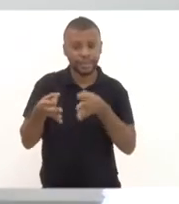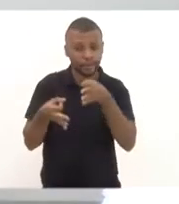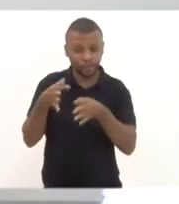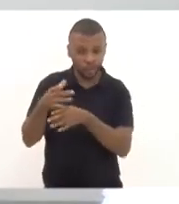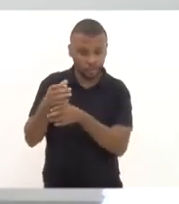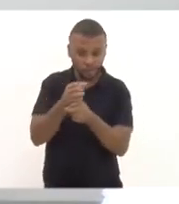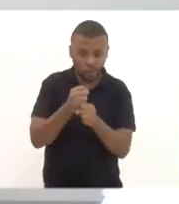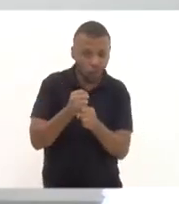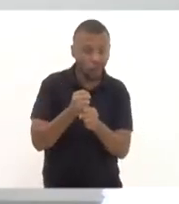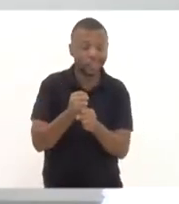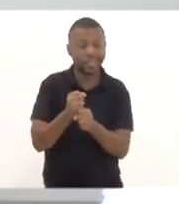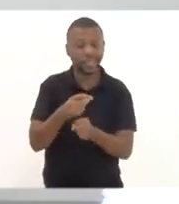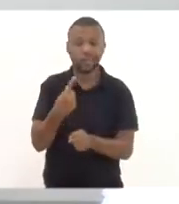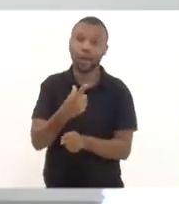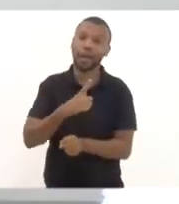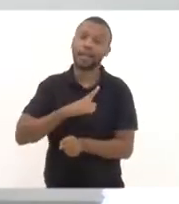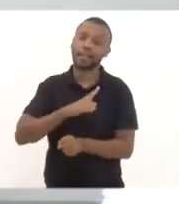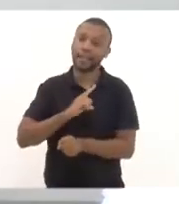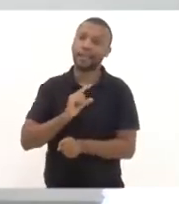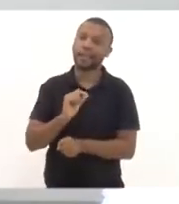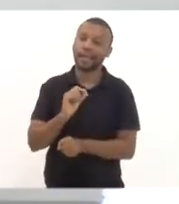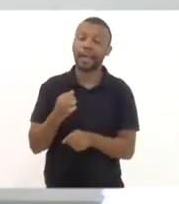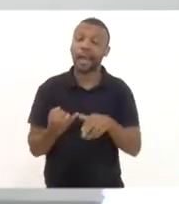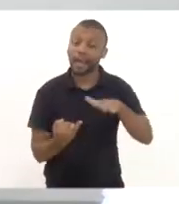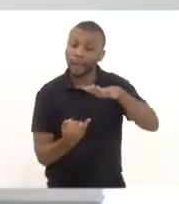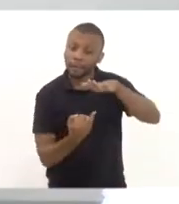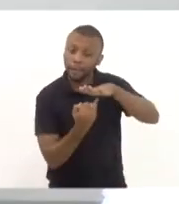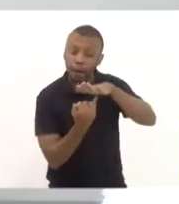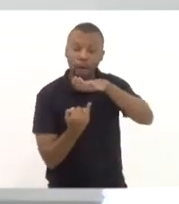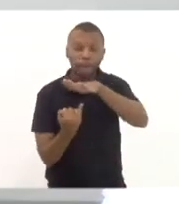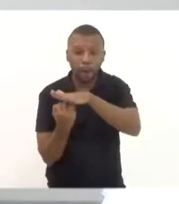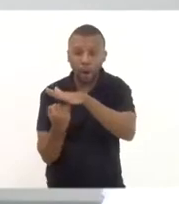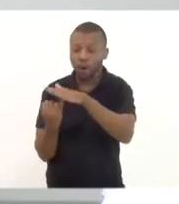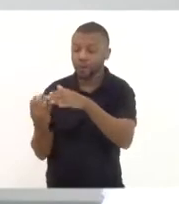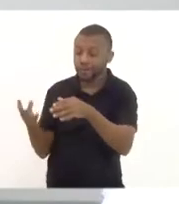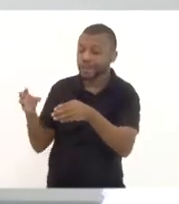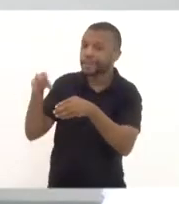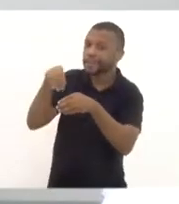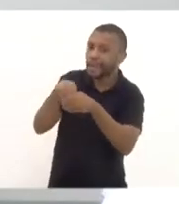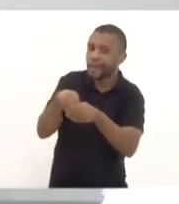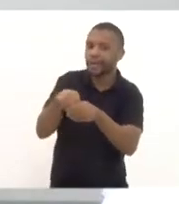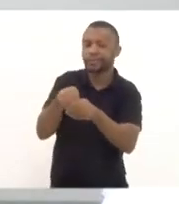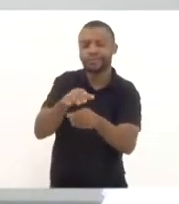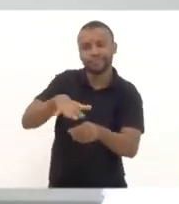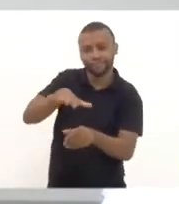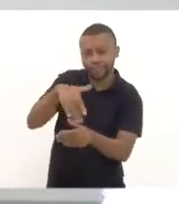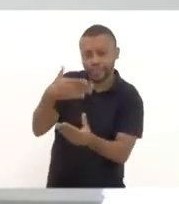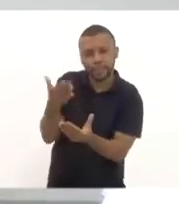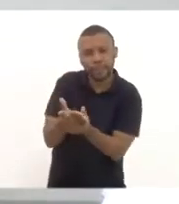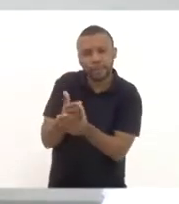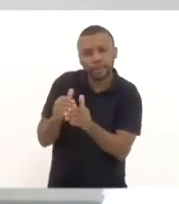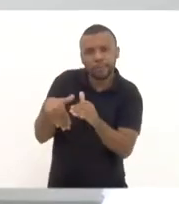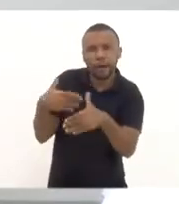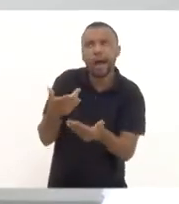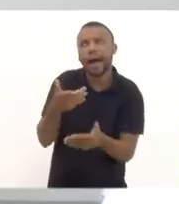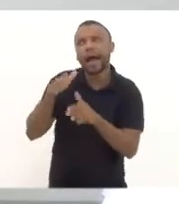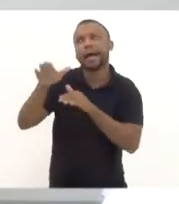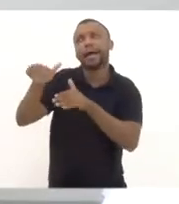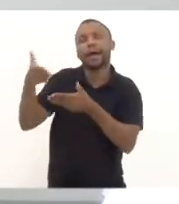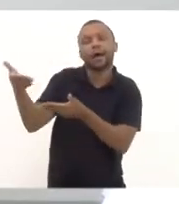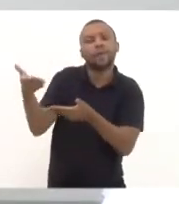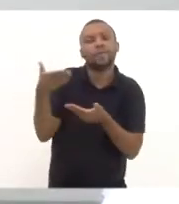você já tem aí instituições envolvidas academia